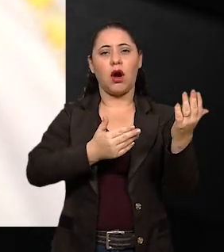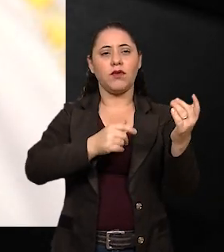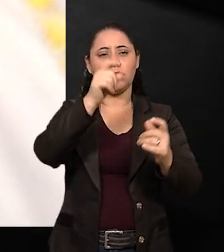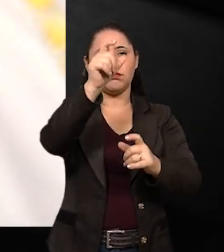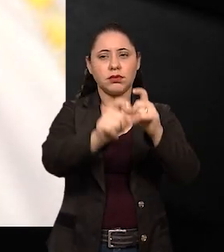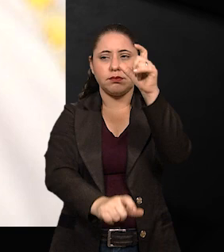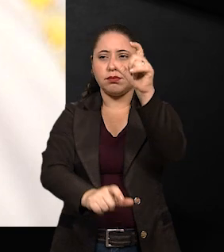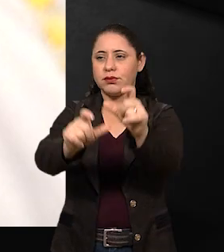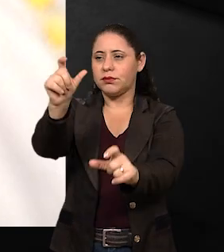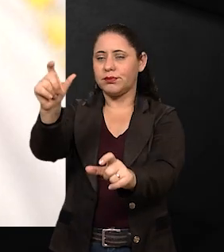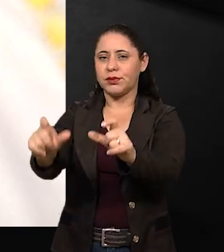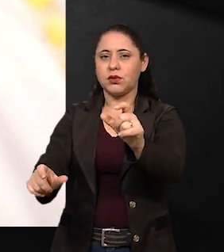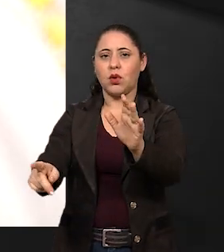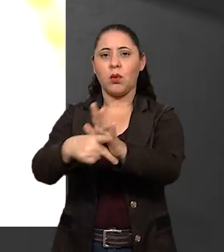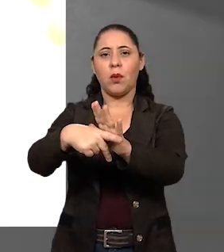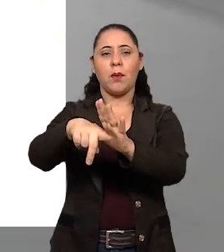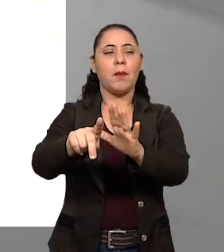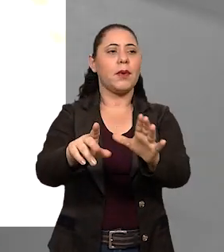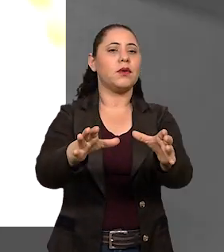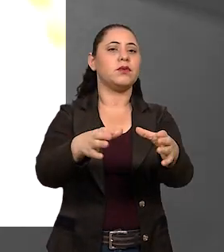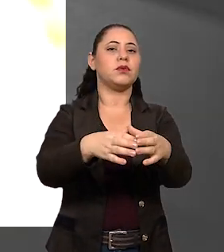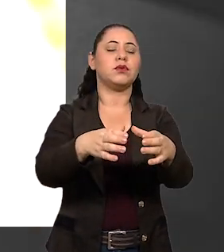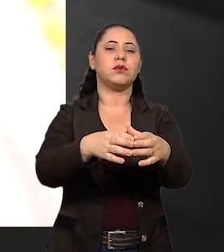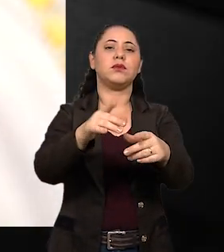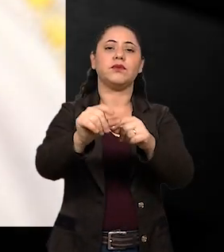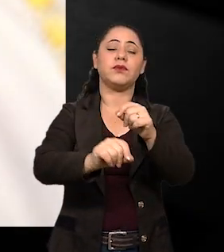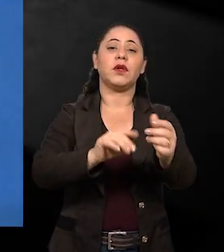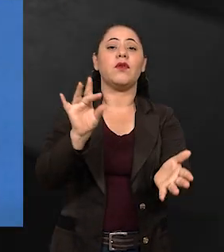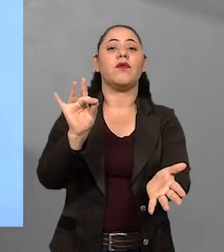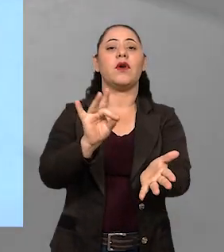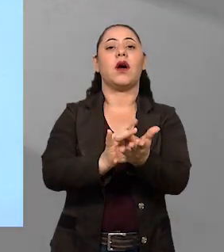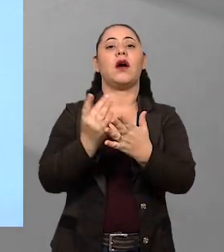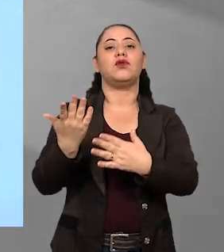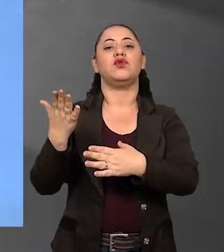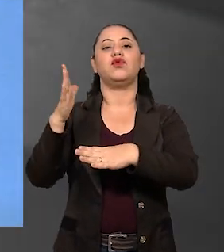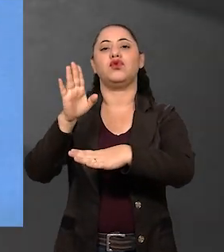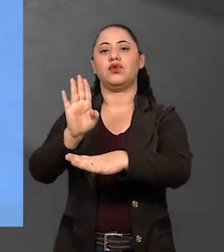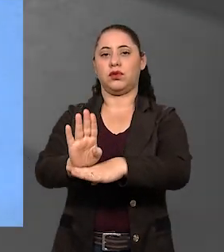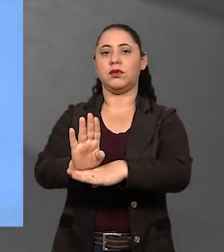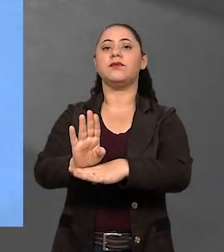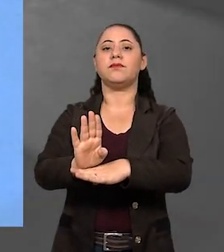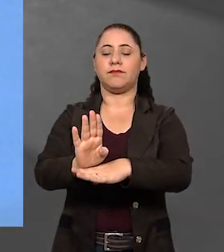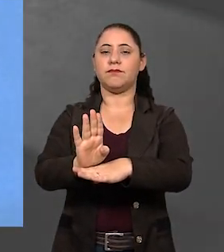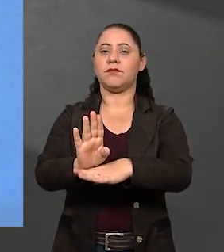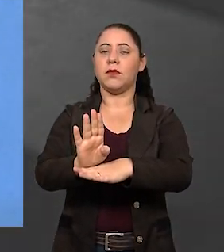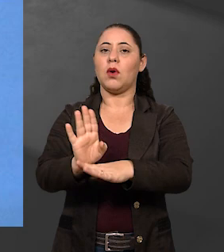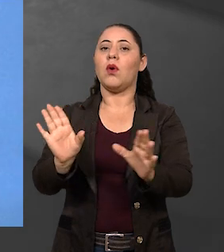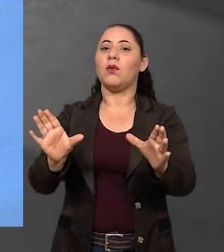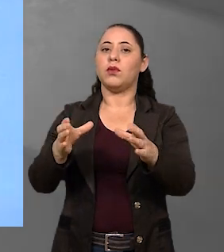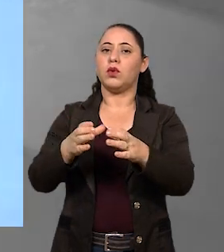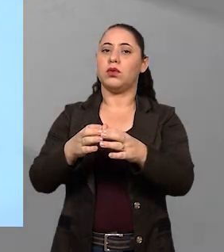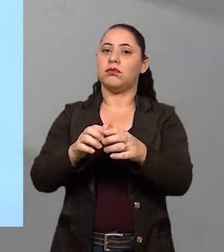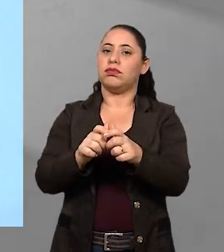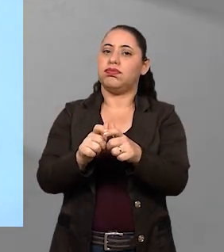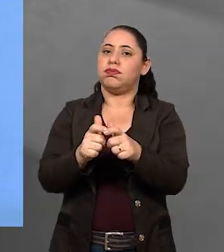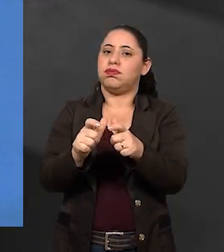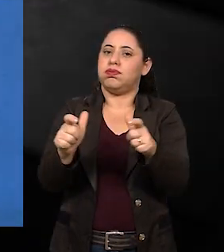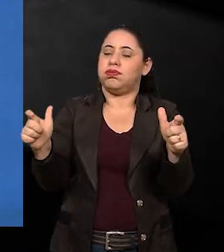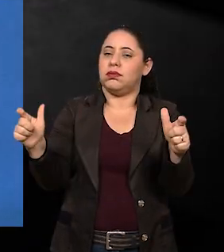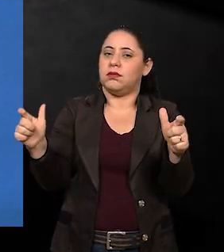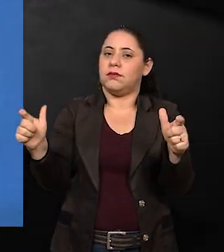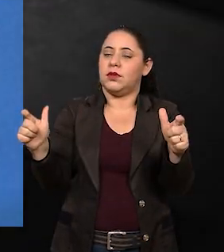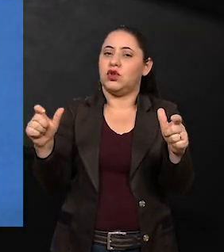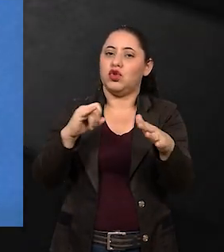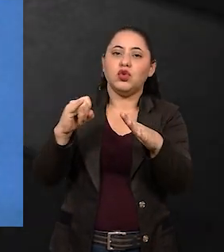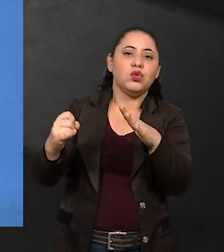demoleis homenageando aqueles que efetivamente contribuem para que a ordem cresça, que a